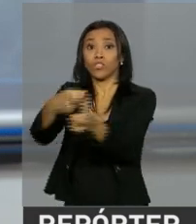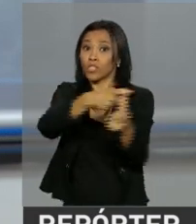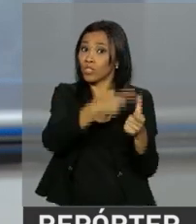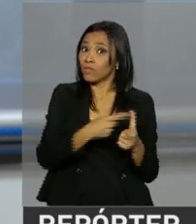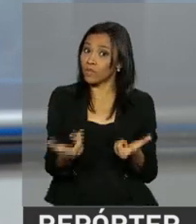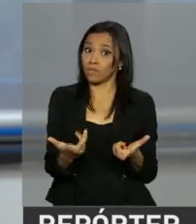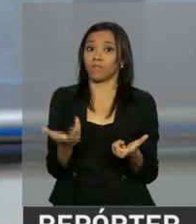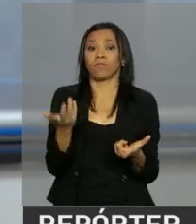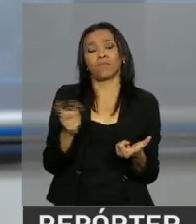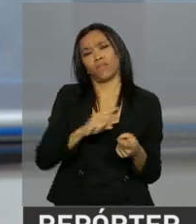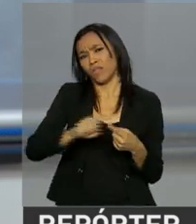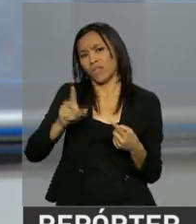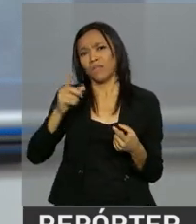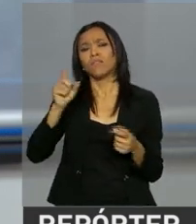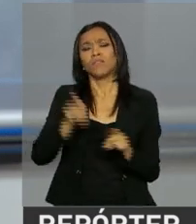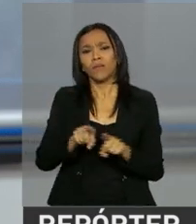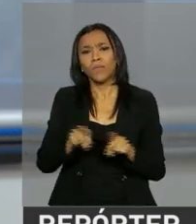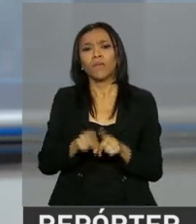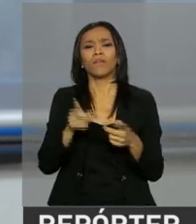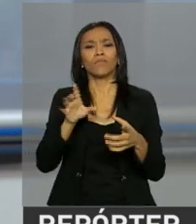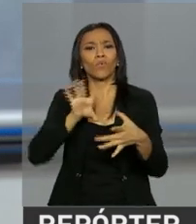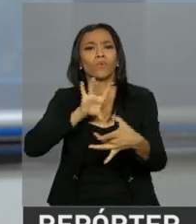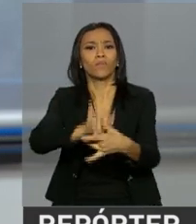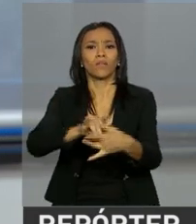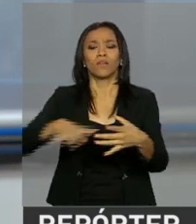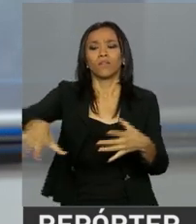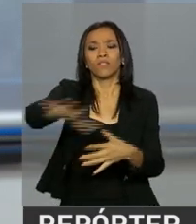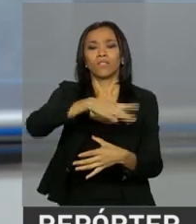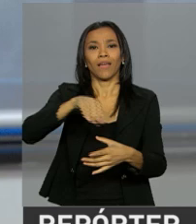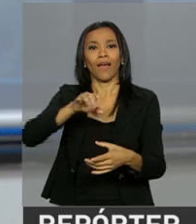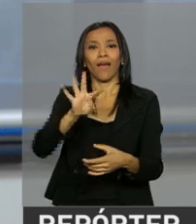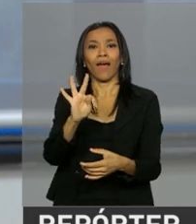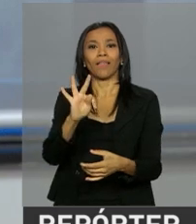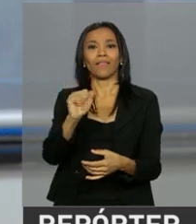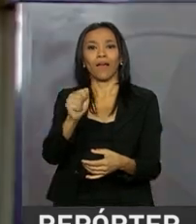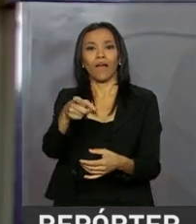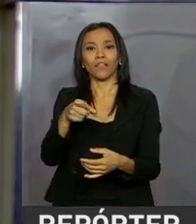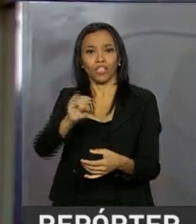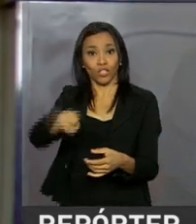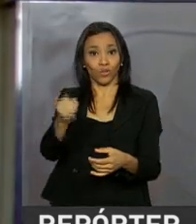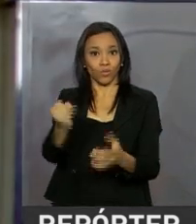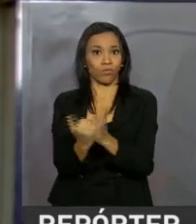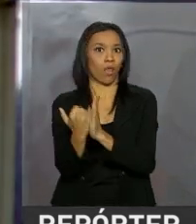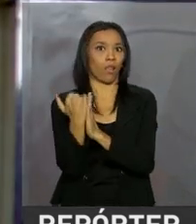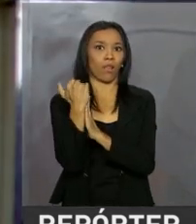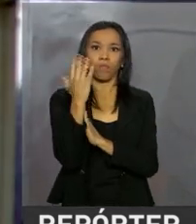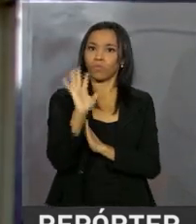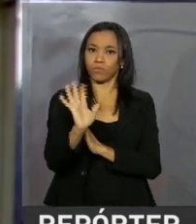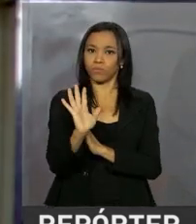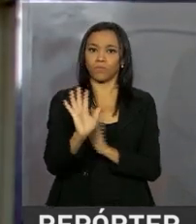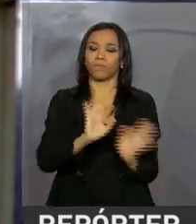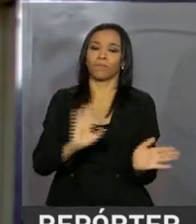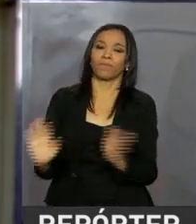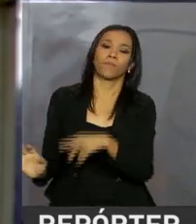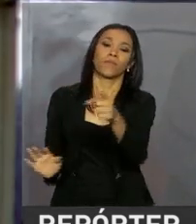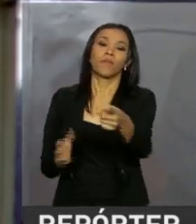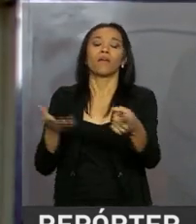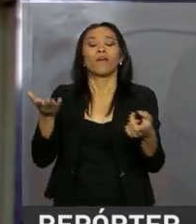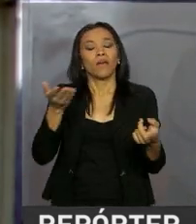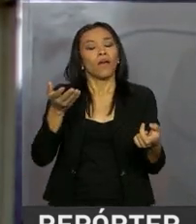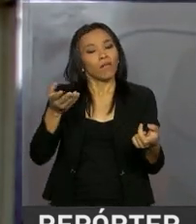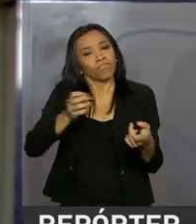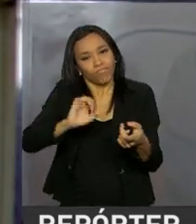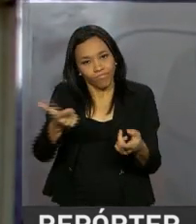isso, e, sobretudo, criar um ambiente para que a taxa de juros não seja tão alta. É hora, digamos, do Brasil tentar, né,